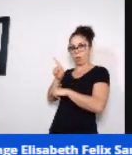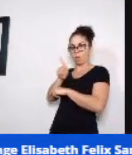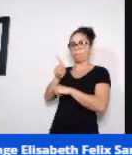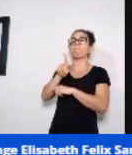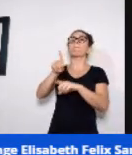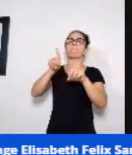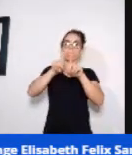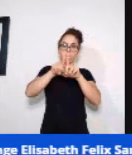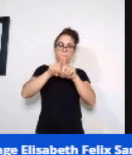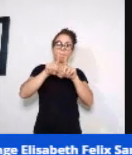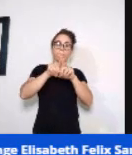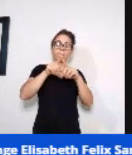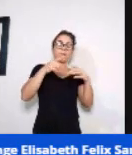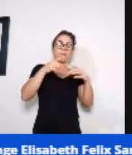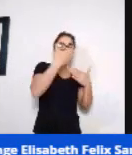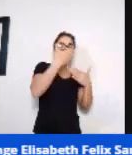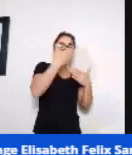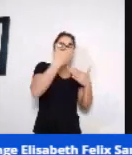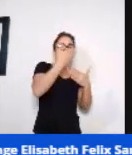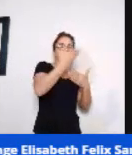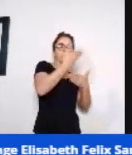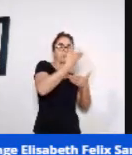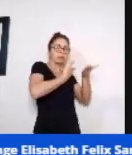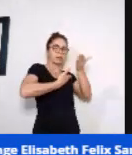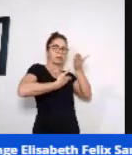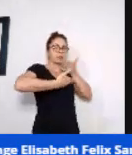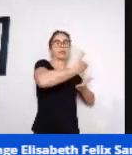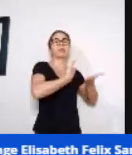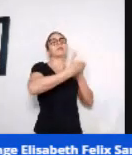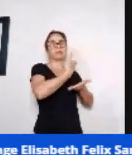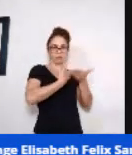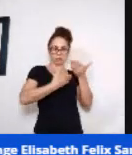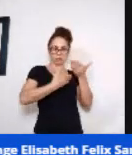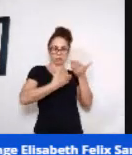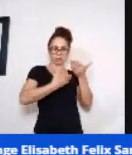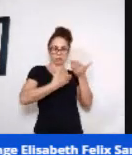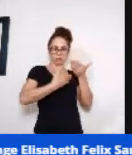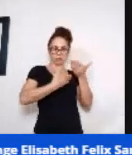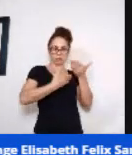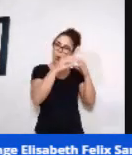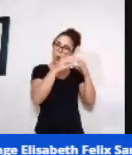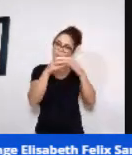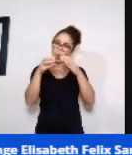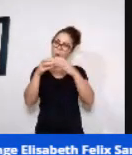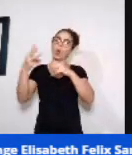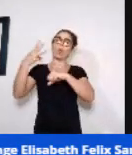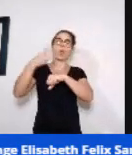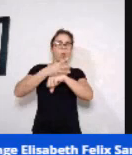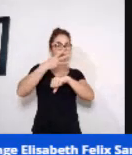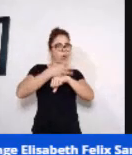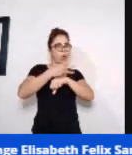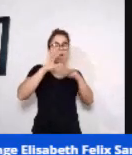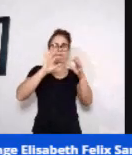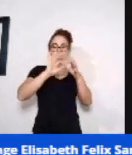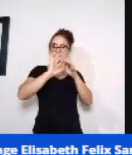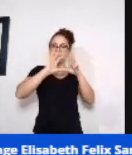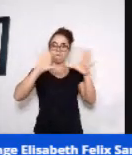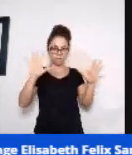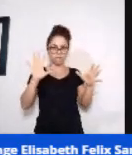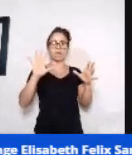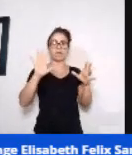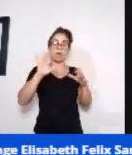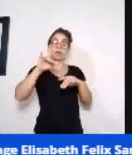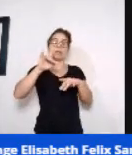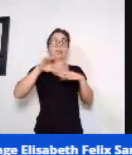aluno interagir com ele. Os nossos grupos de WhatsApp são abertos. Então, a partir do momento que o professor direciona a aula,